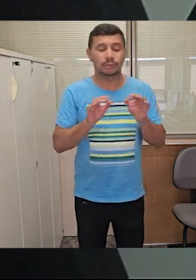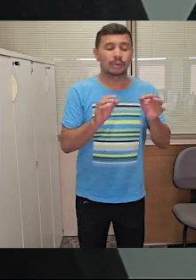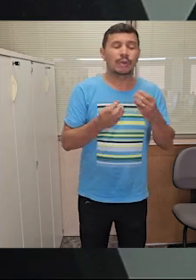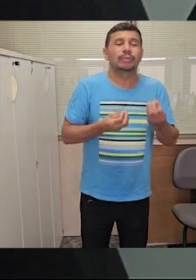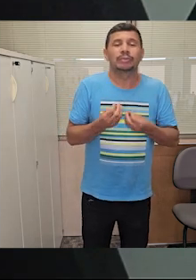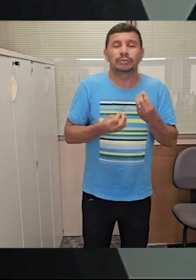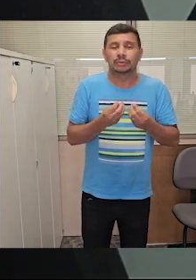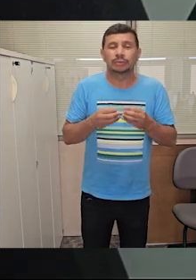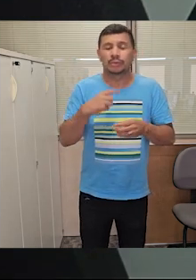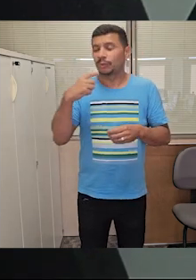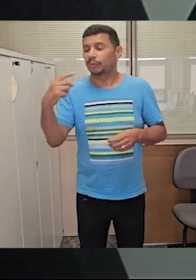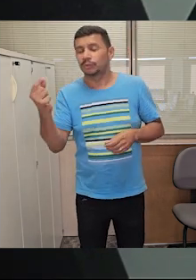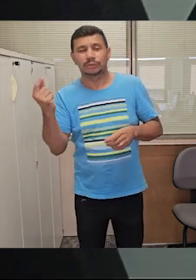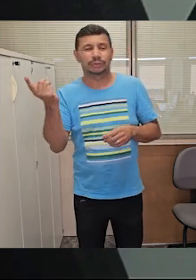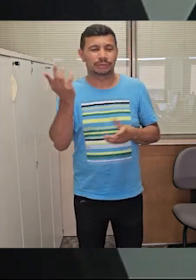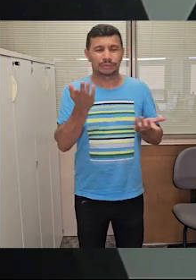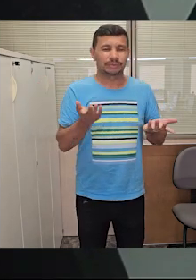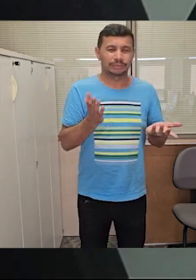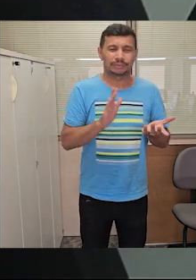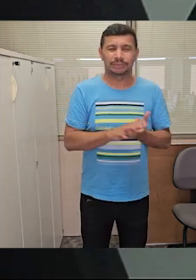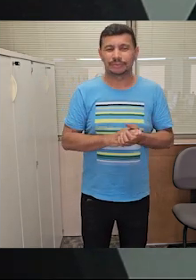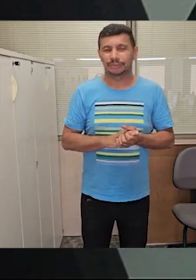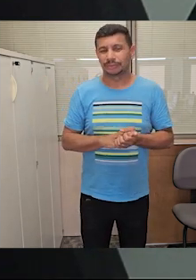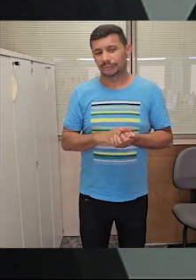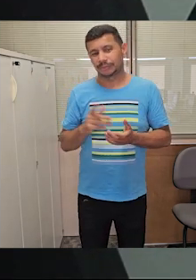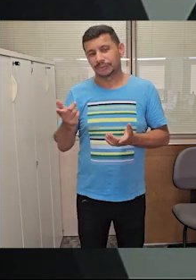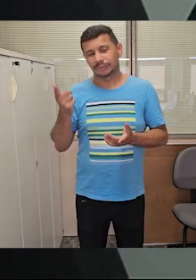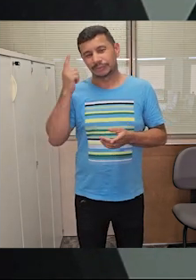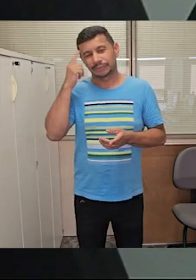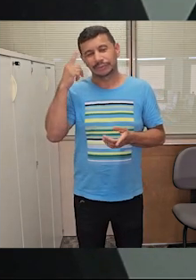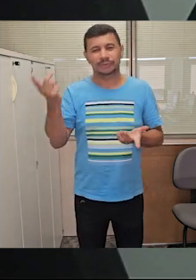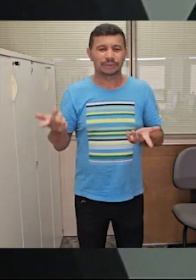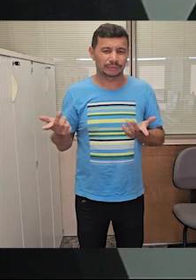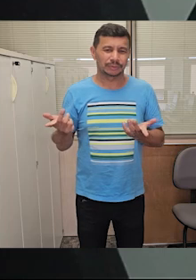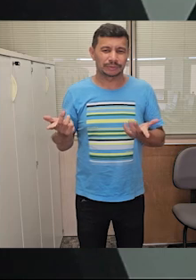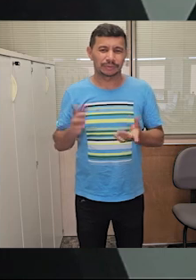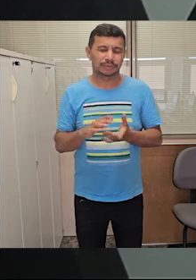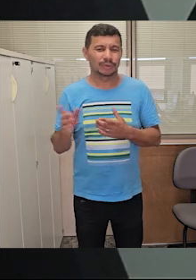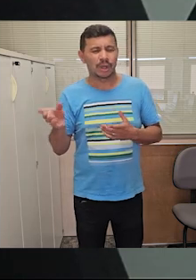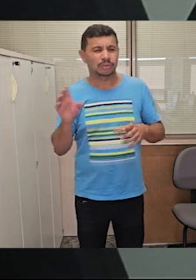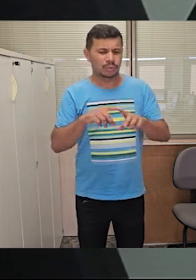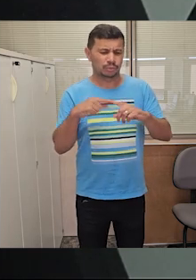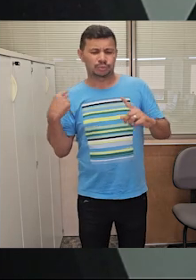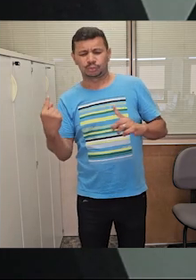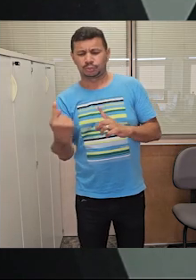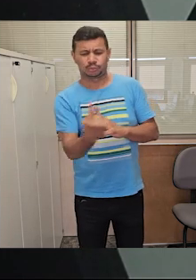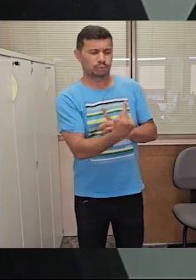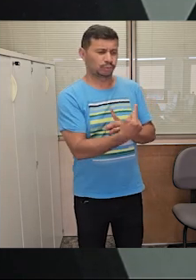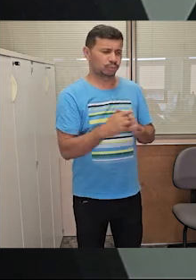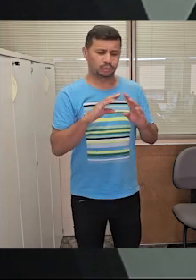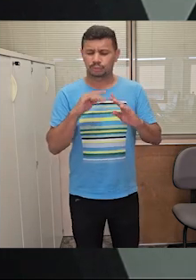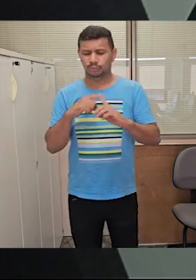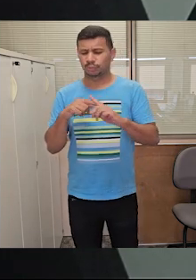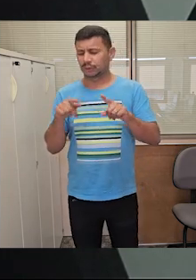de escaparmos de lá. Mas, quando eu estava vendo, atrás estava tudo ocupado, já cercado, tudo